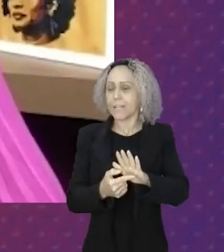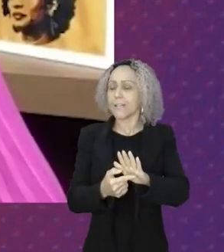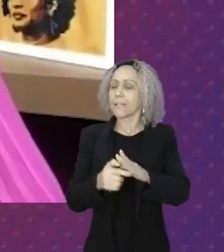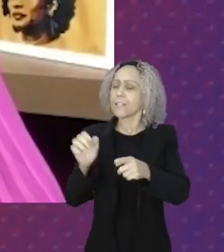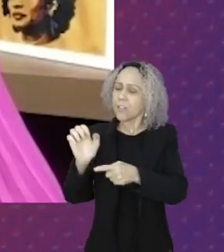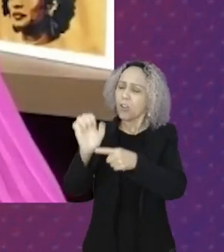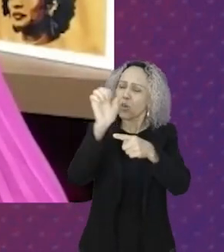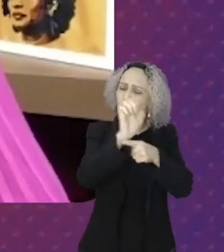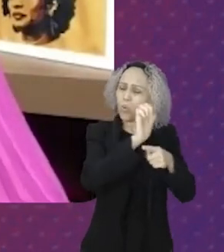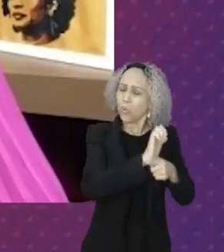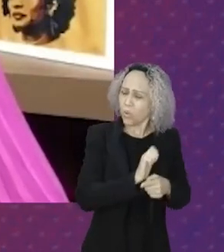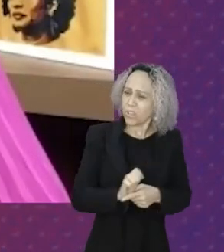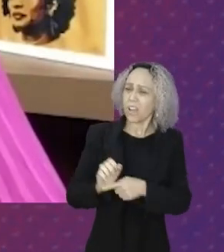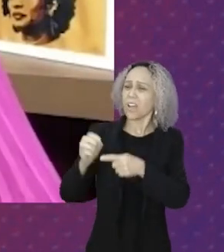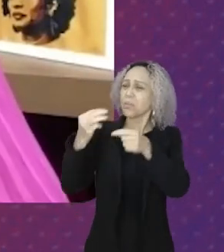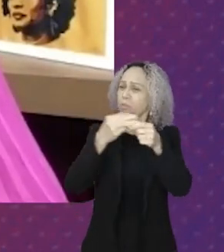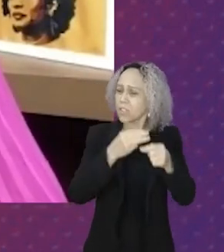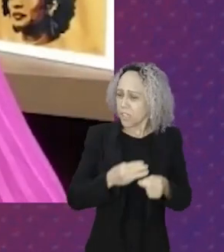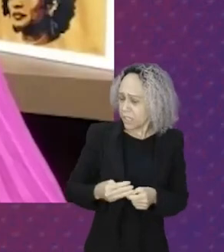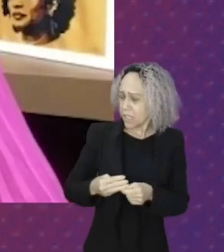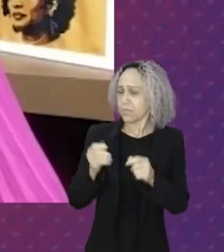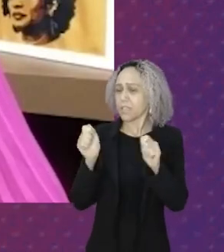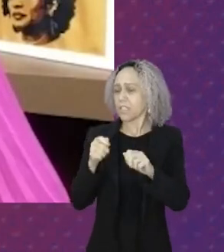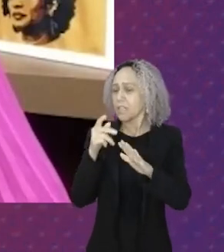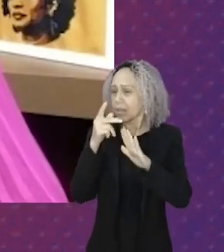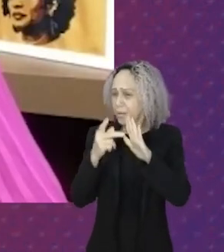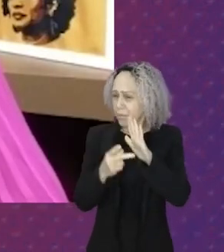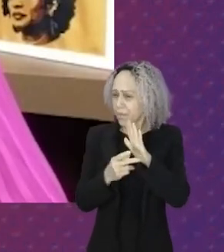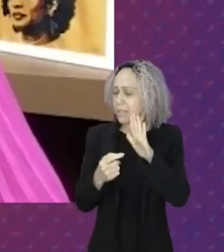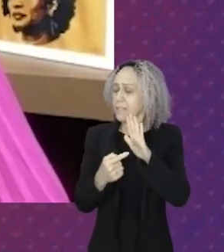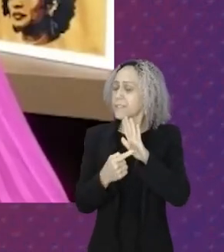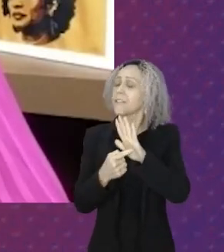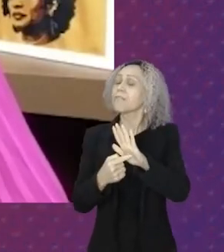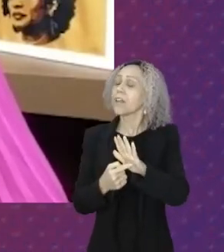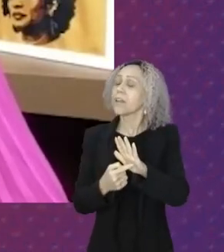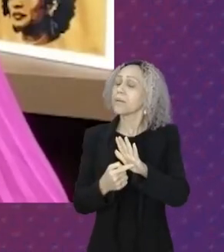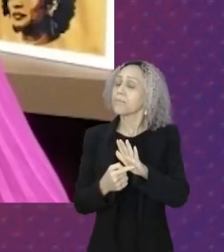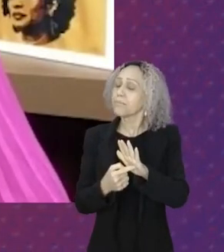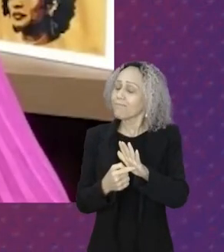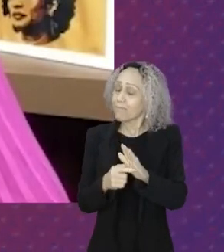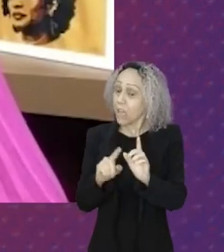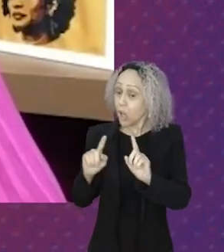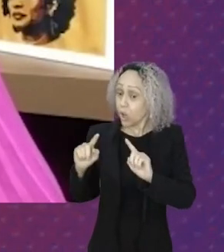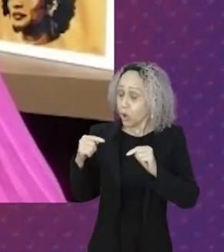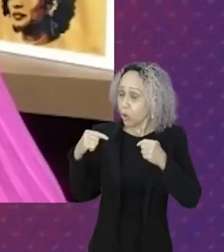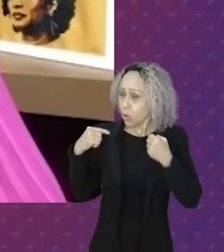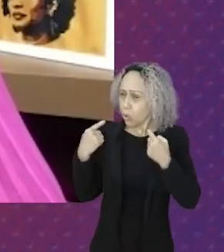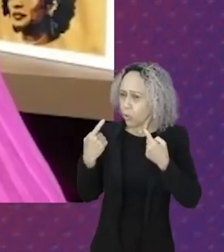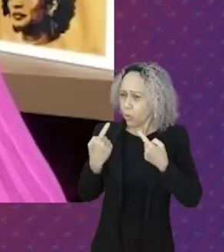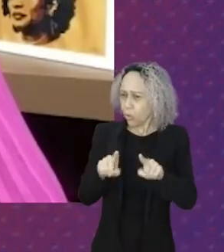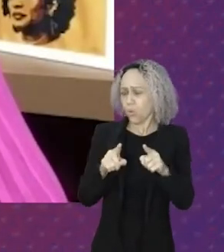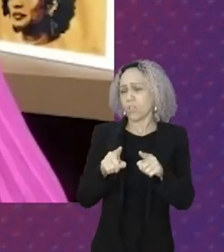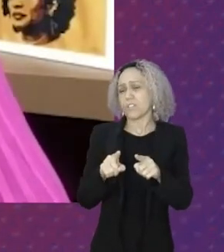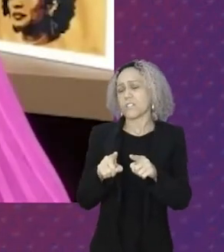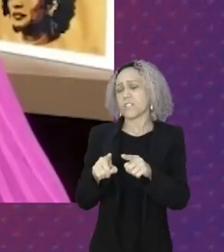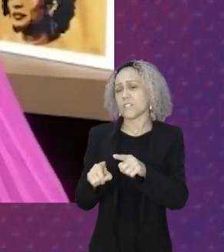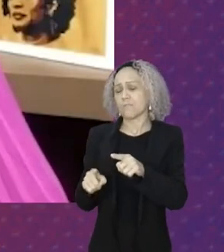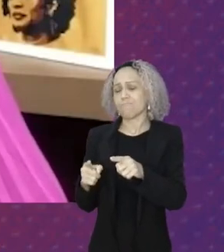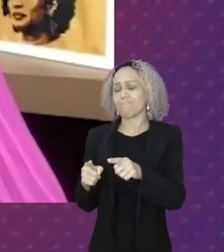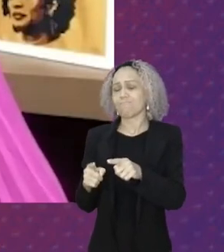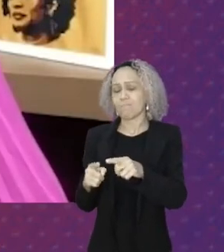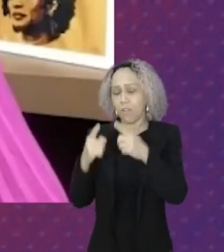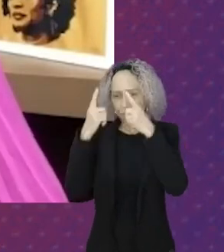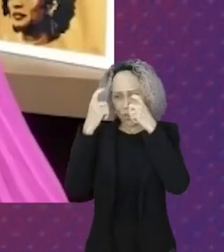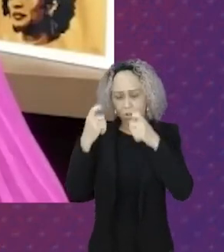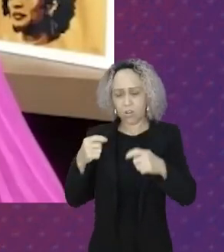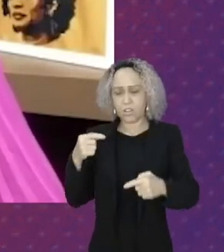todos os lugares e nós precisamos combater. Uma campanha permanente vai fazer com que a gente abra a nossa TV e o governo do